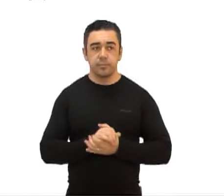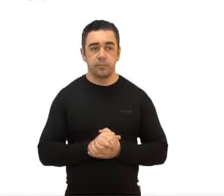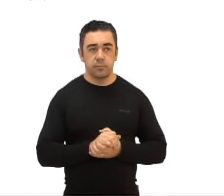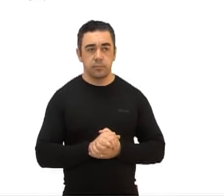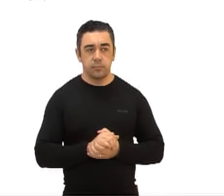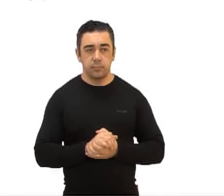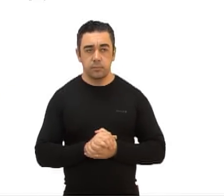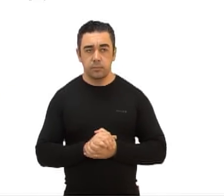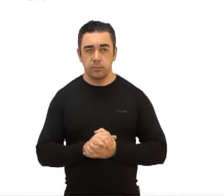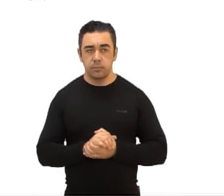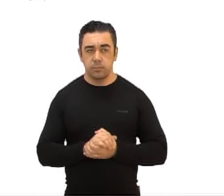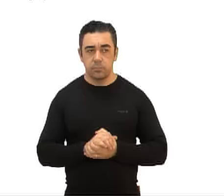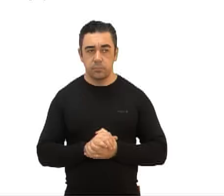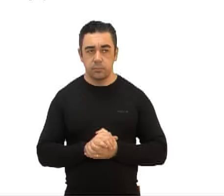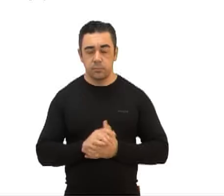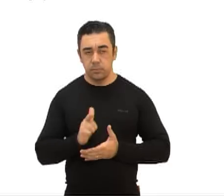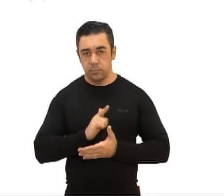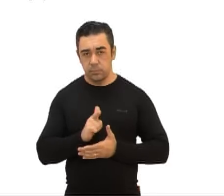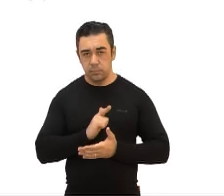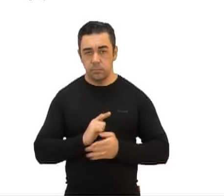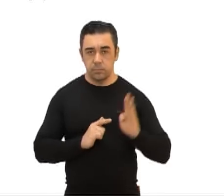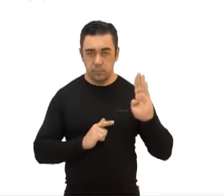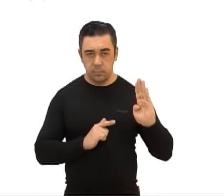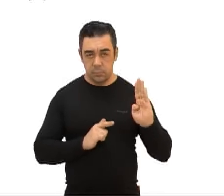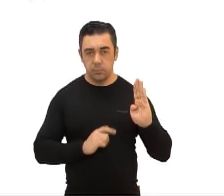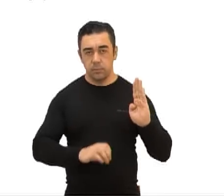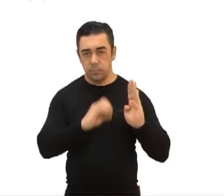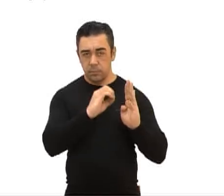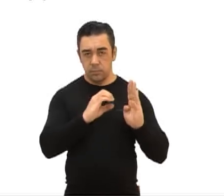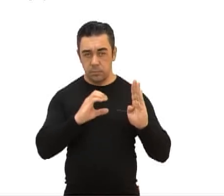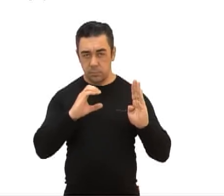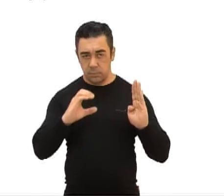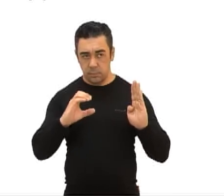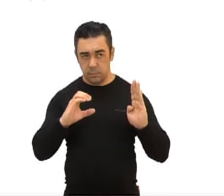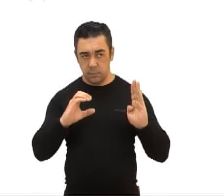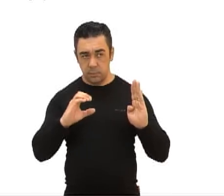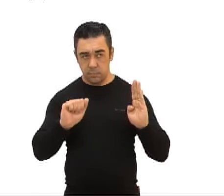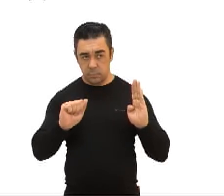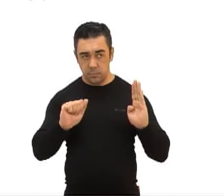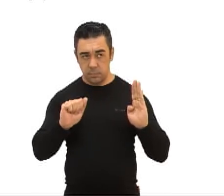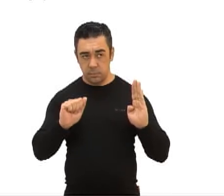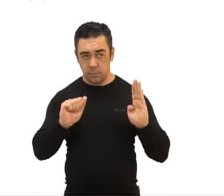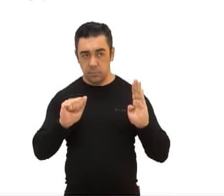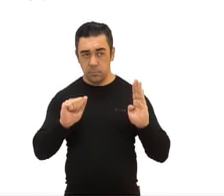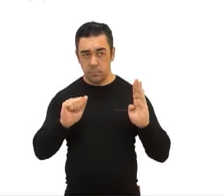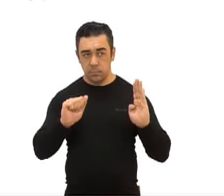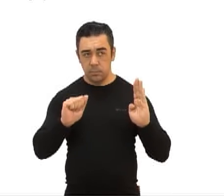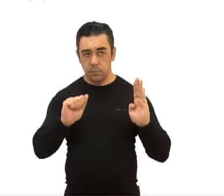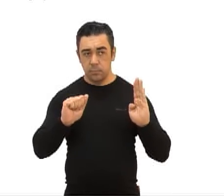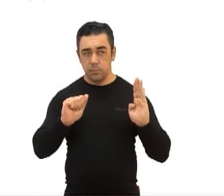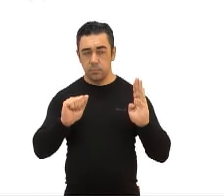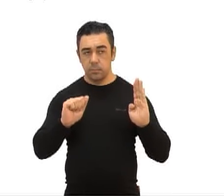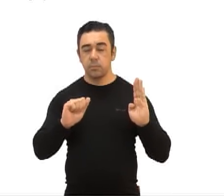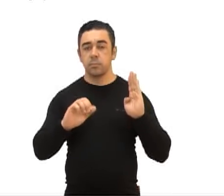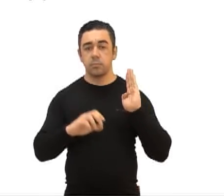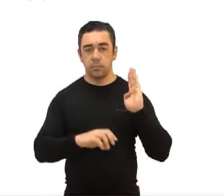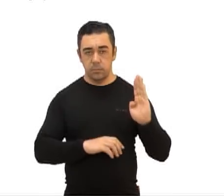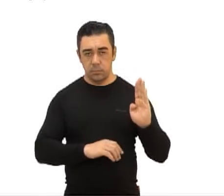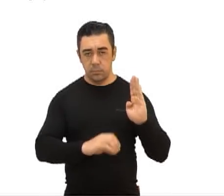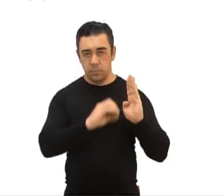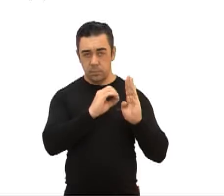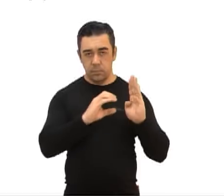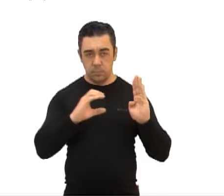adjacentes. Nós temos o ângulo BOA. Quem que está ao lado dele? Nós temos o